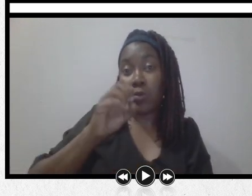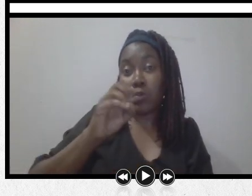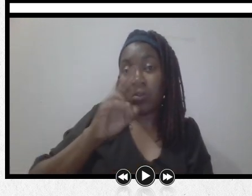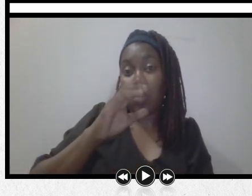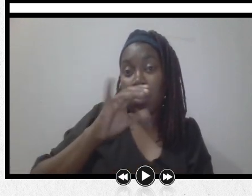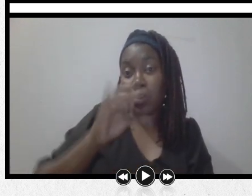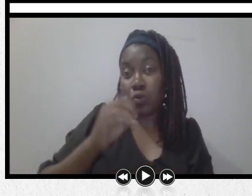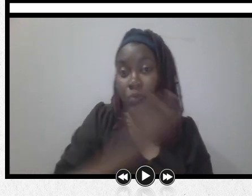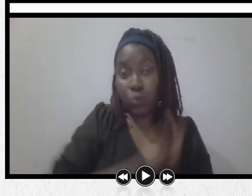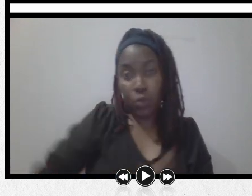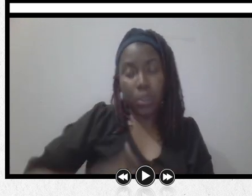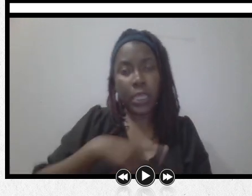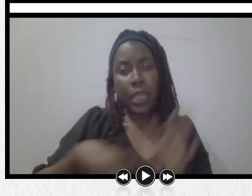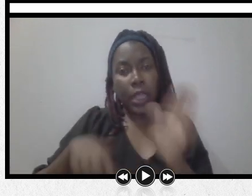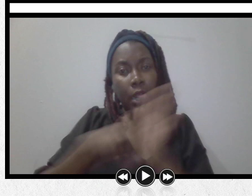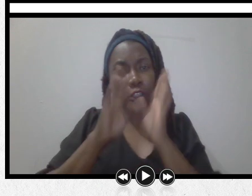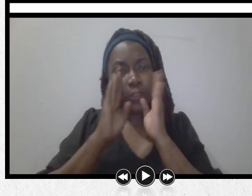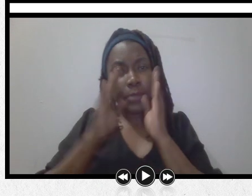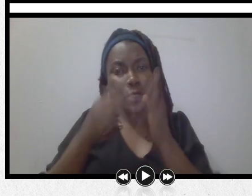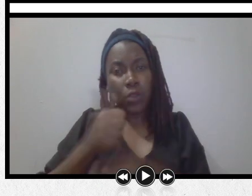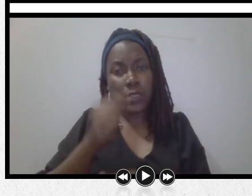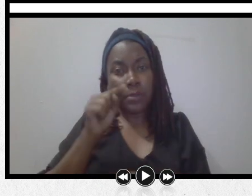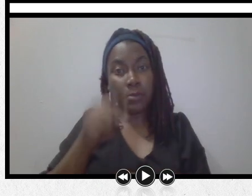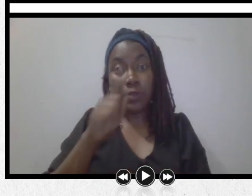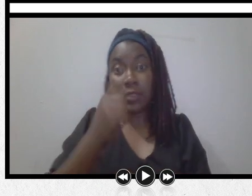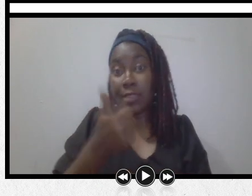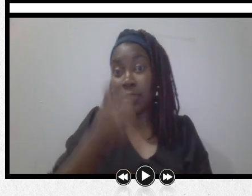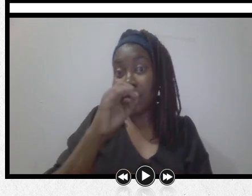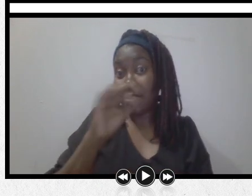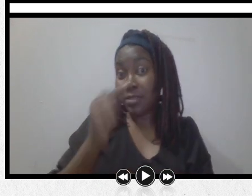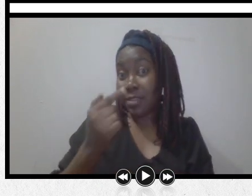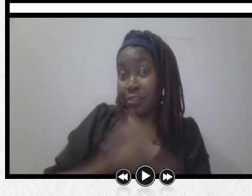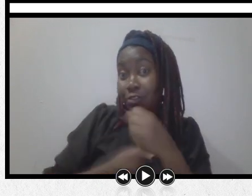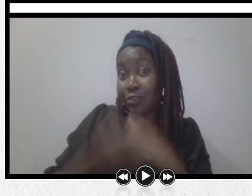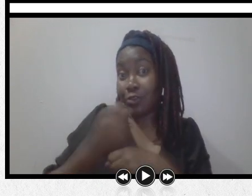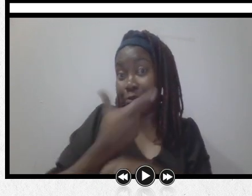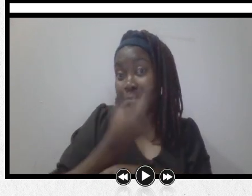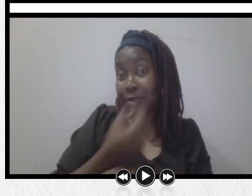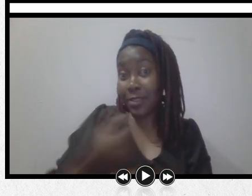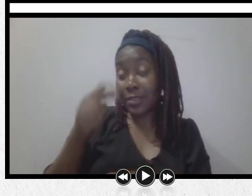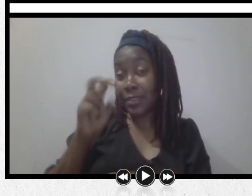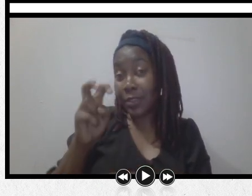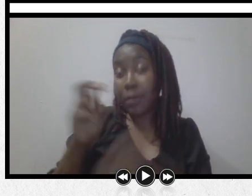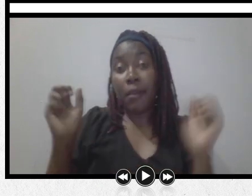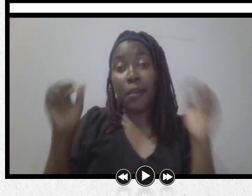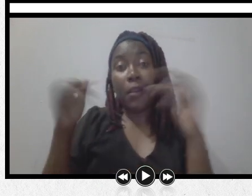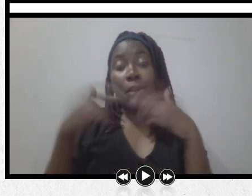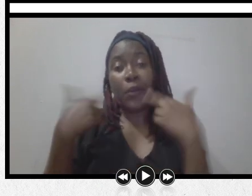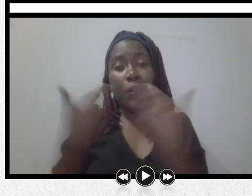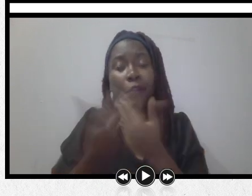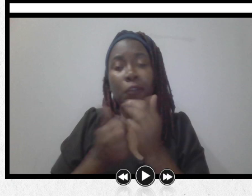lei específica para isso, a Lei 11.107, de 2005, é a reunião de vários municípios para prestar um